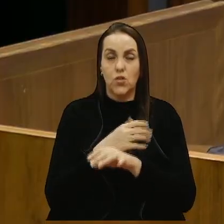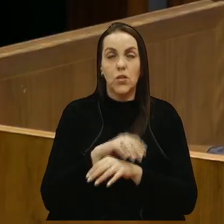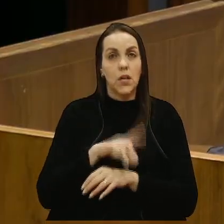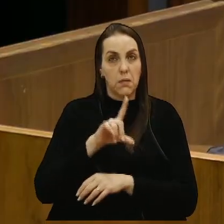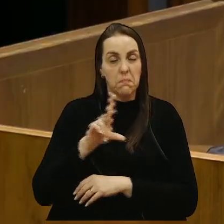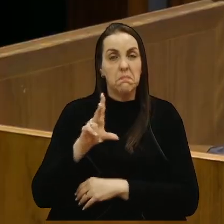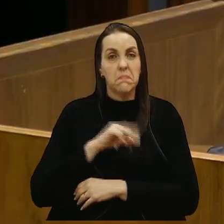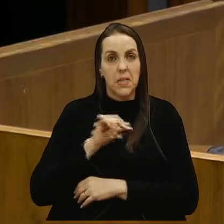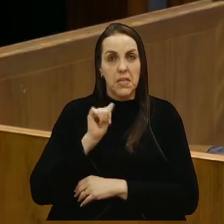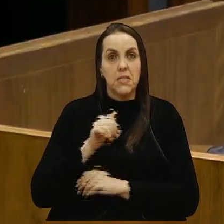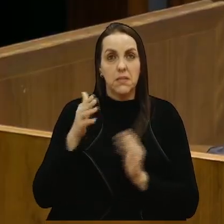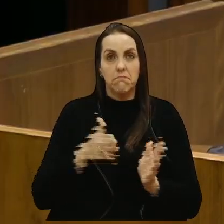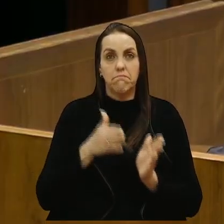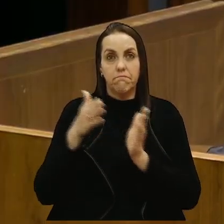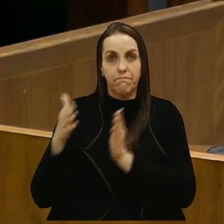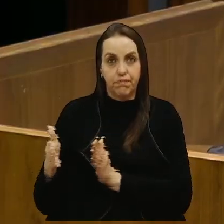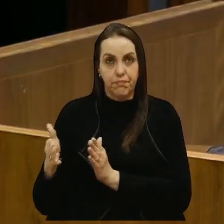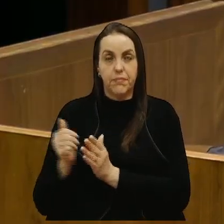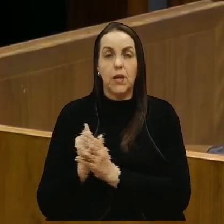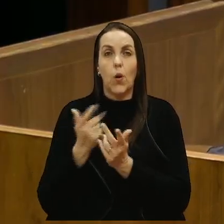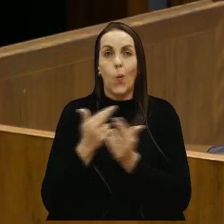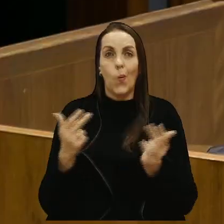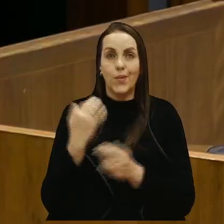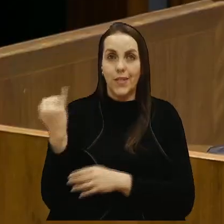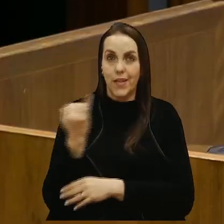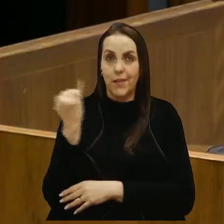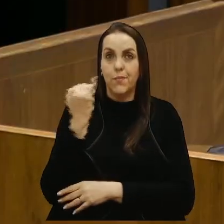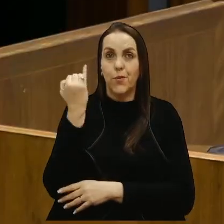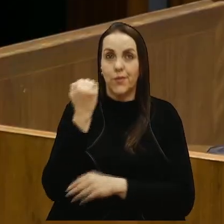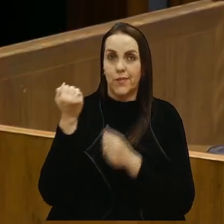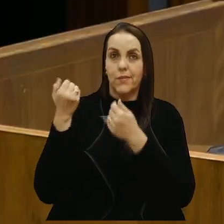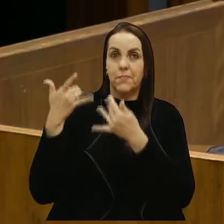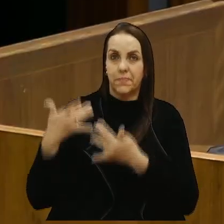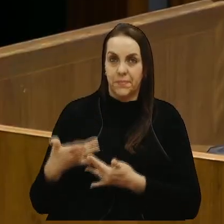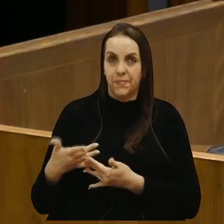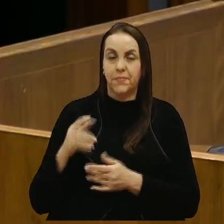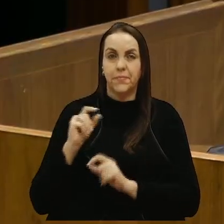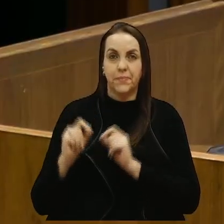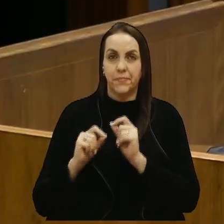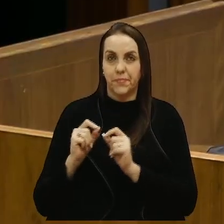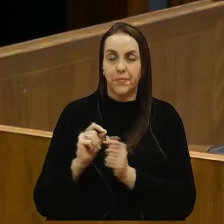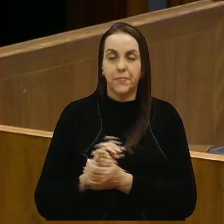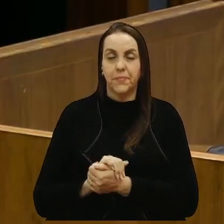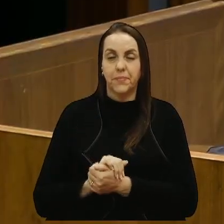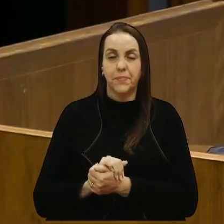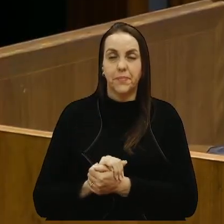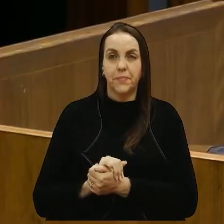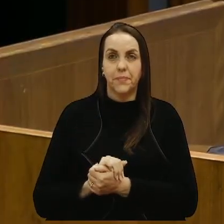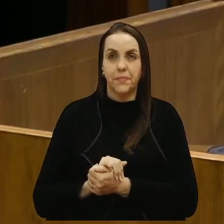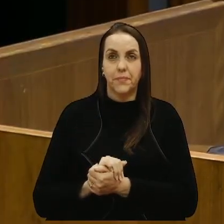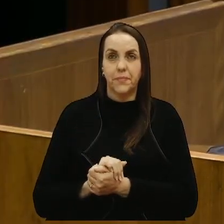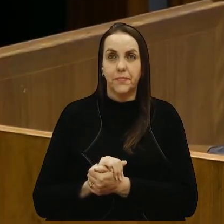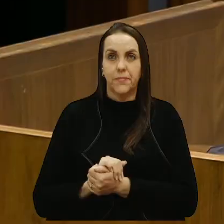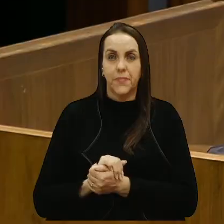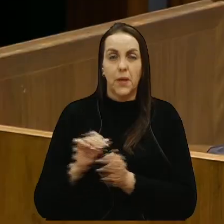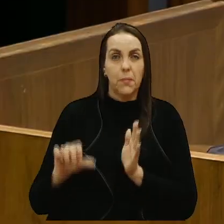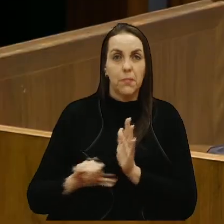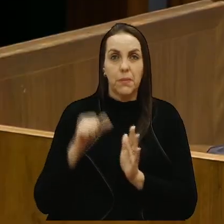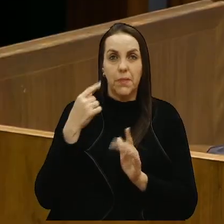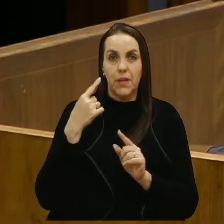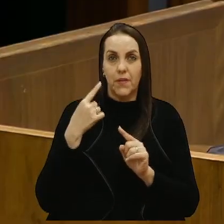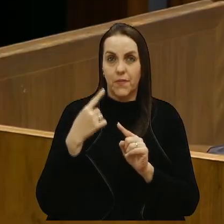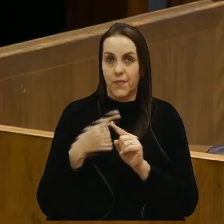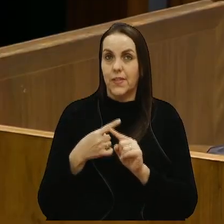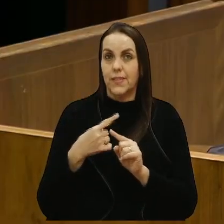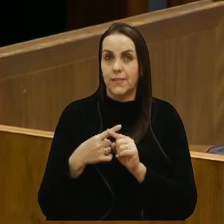uma fala à parte. Uma das coisas importantes que ele falou é a questão de que, pela primeira